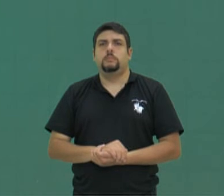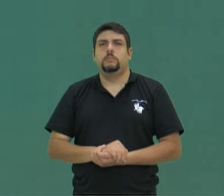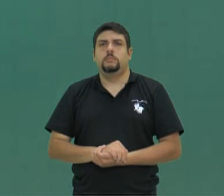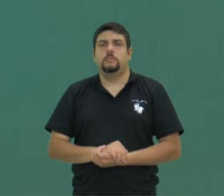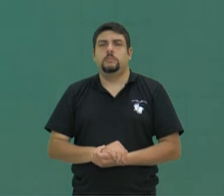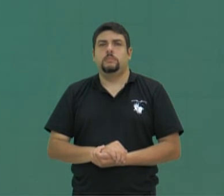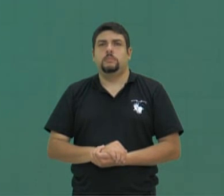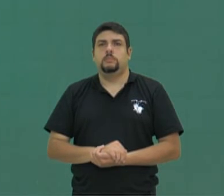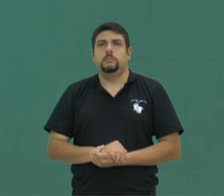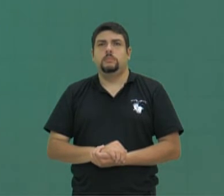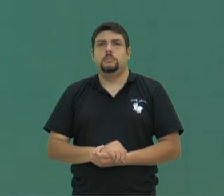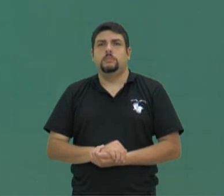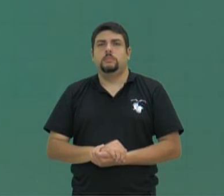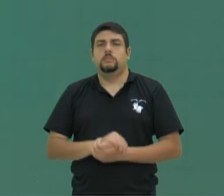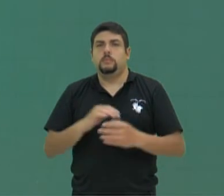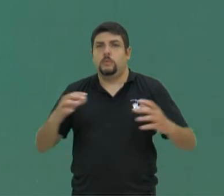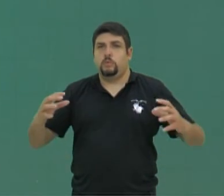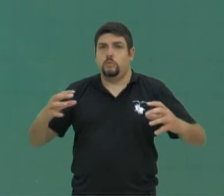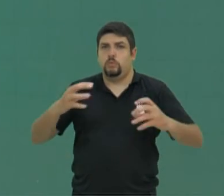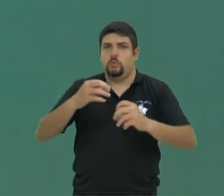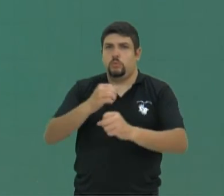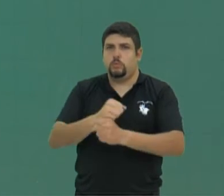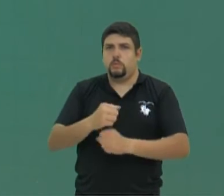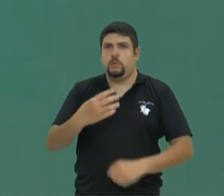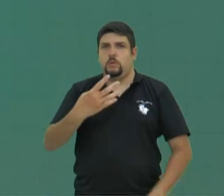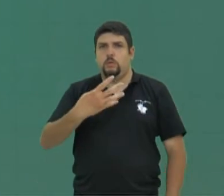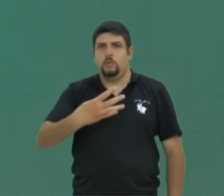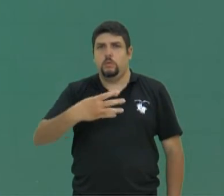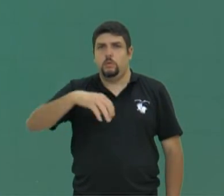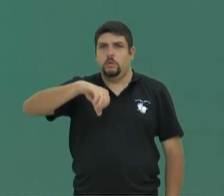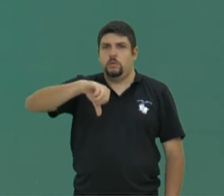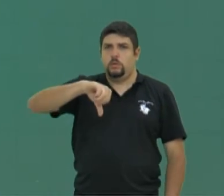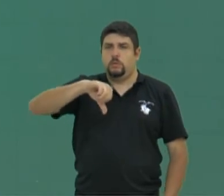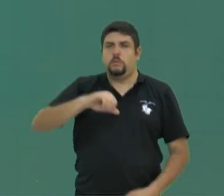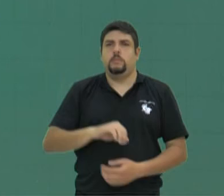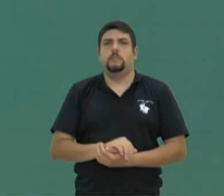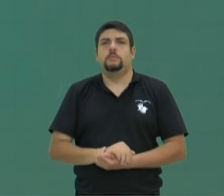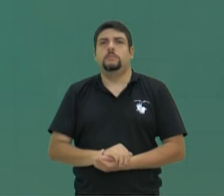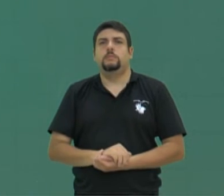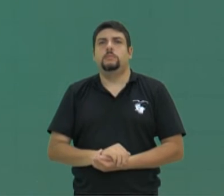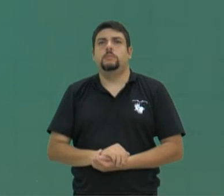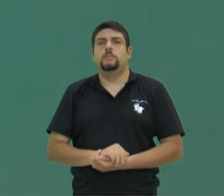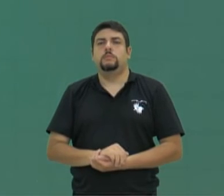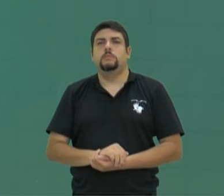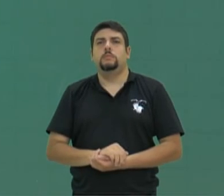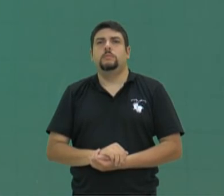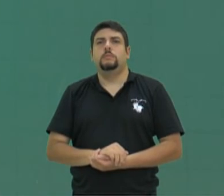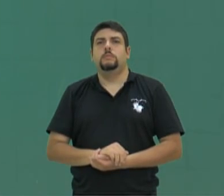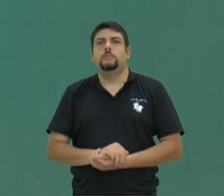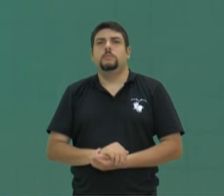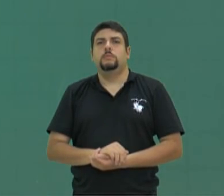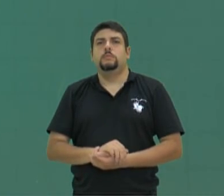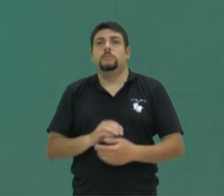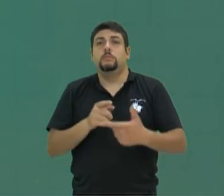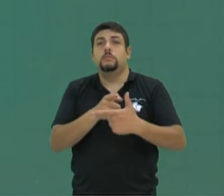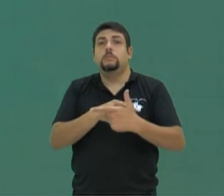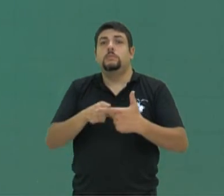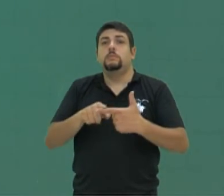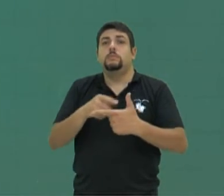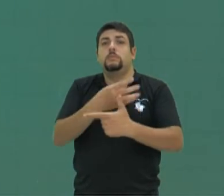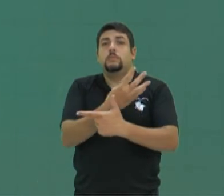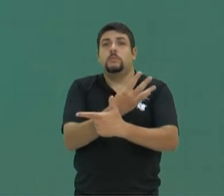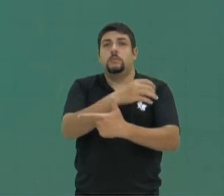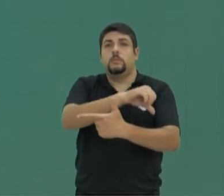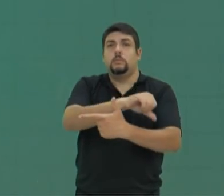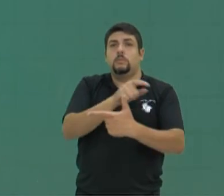e 10, 49. Então, a média vai dar o quê? 49 dividido por quanto? 1,